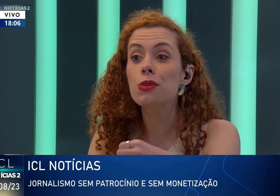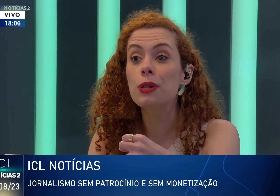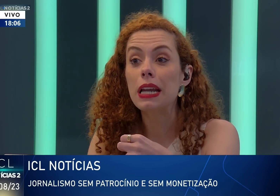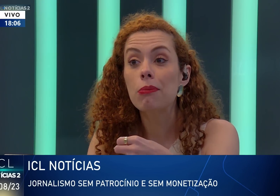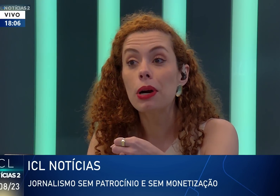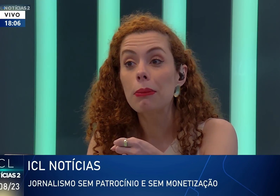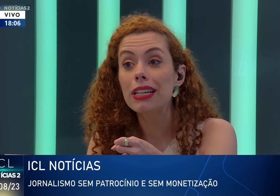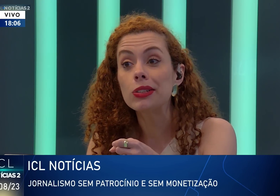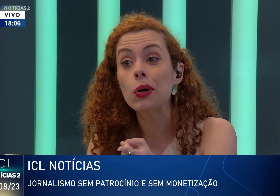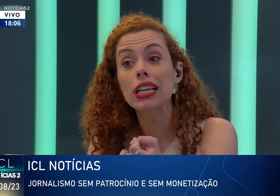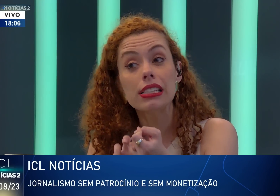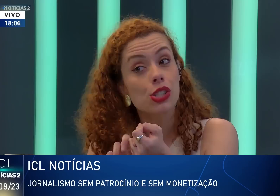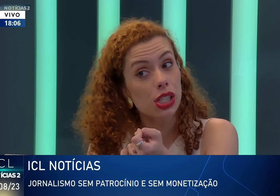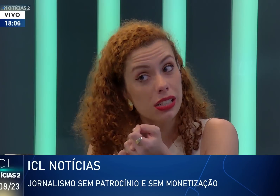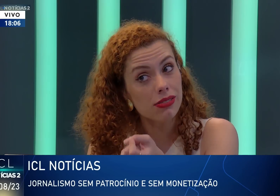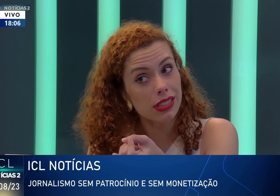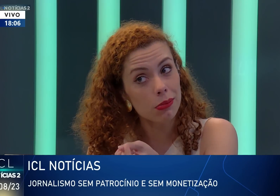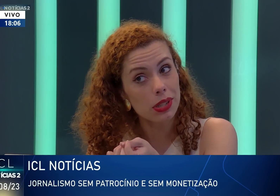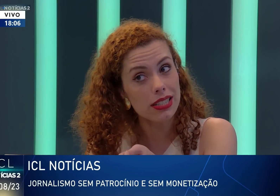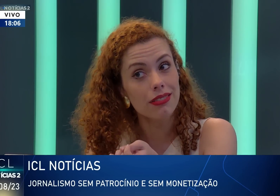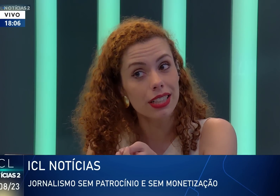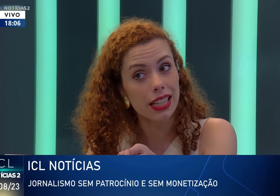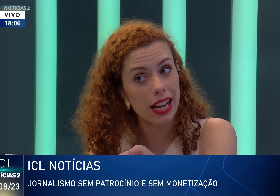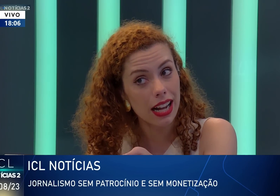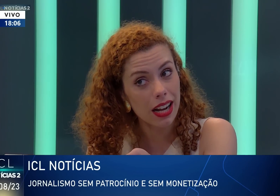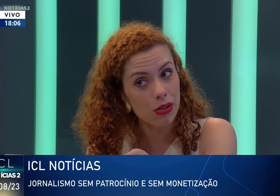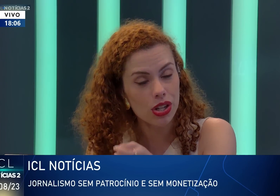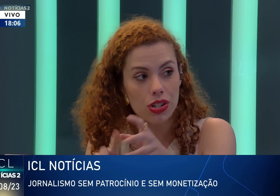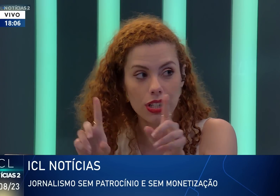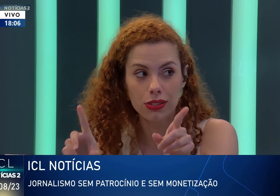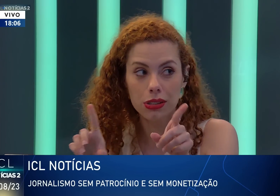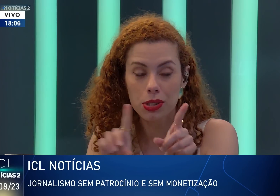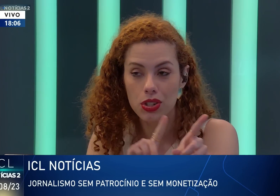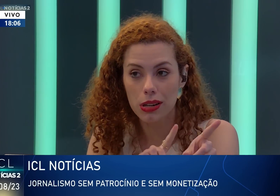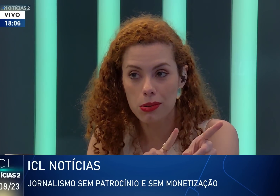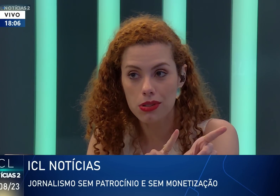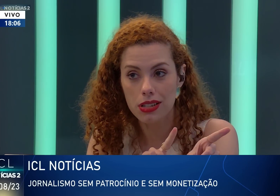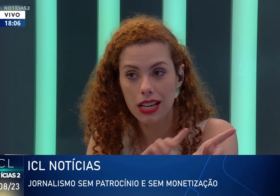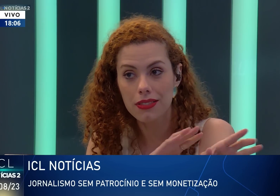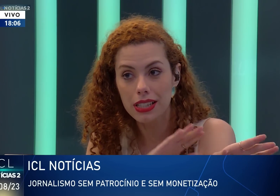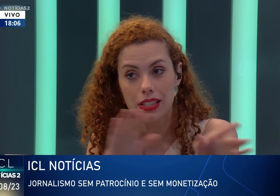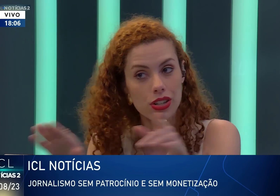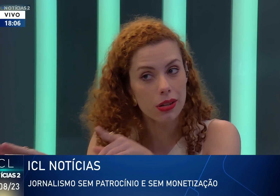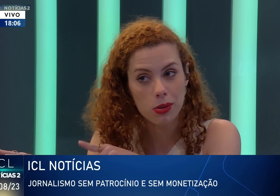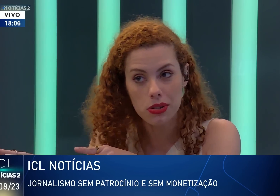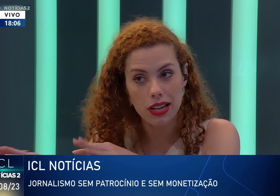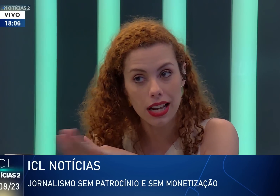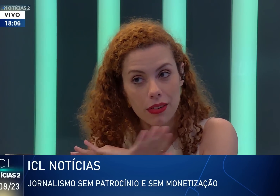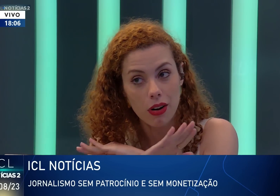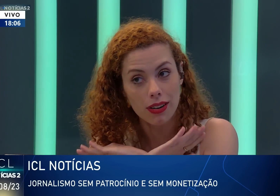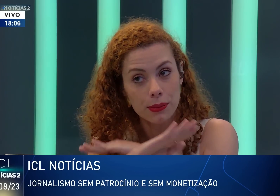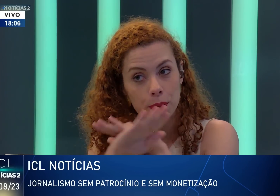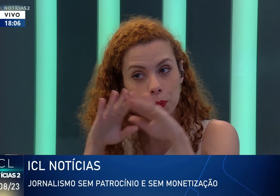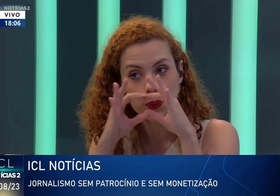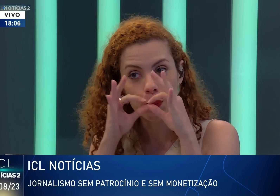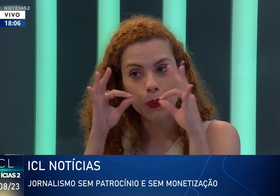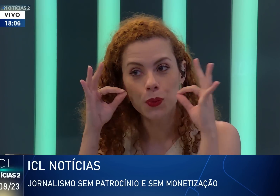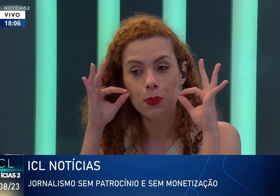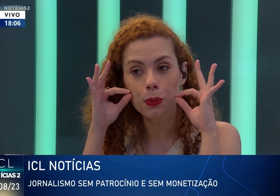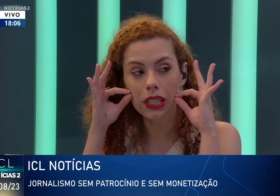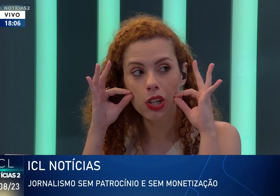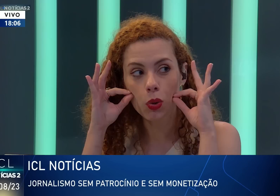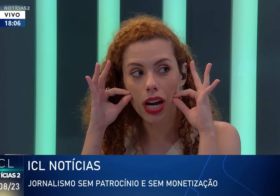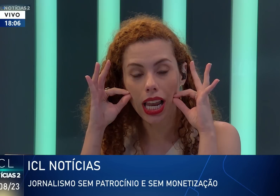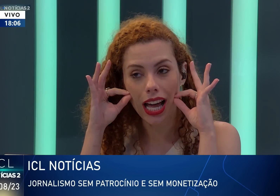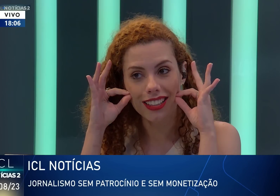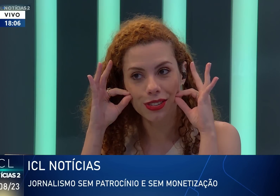falar sobre depoimento coletivo na Polícia Federal. Já adianto que Michele Bolsonaro e Jair Bolsonaro, ó.